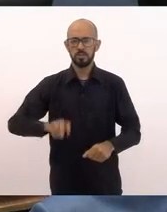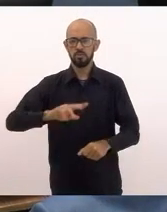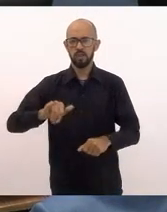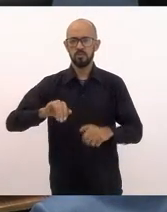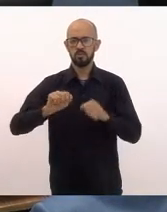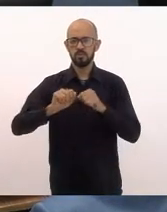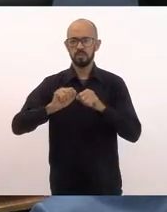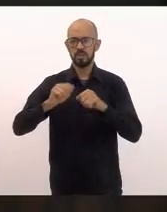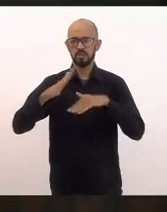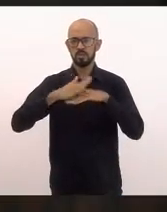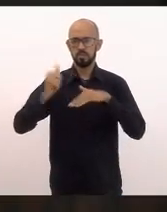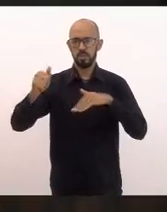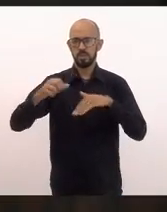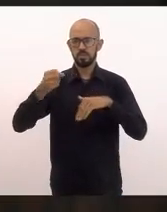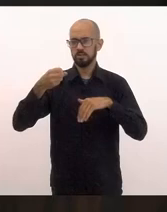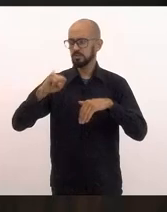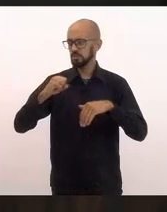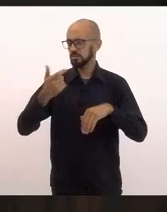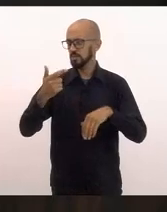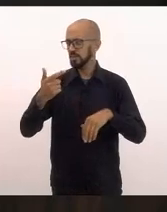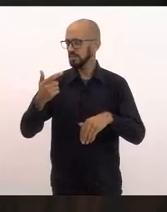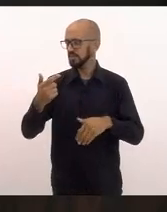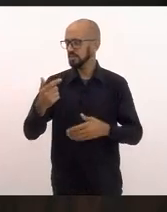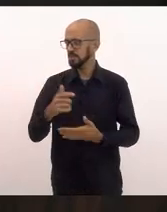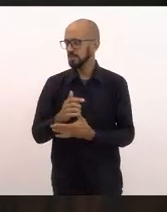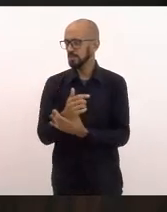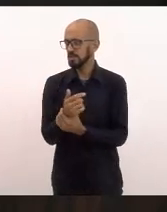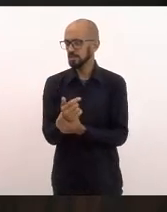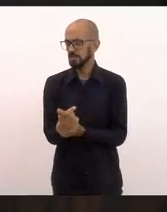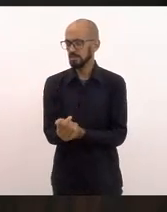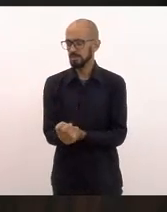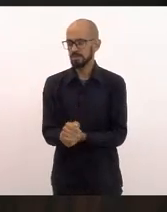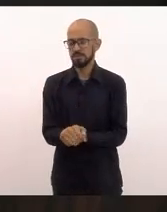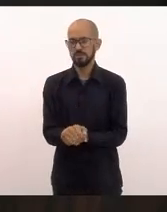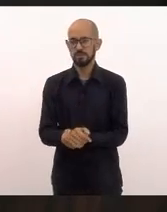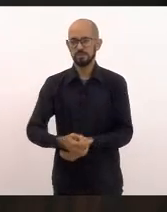chamada, se não há nenhum outro líder que queira encaminhar.